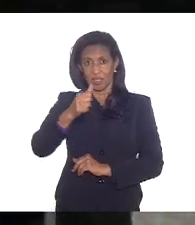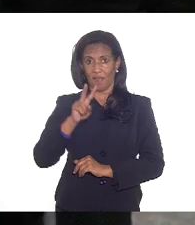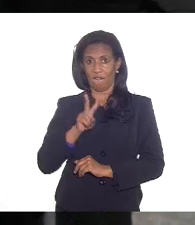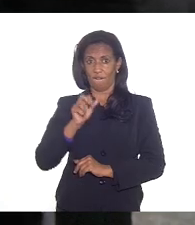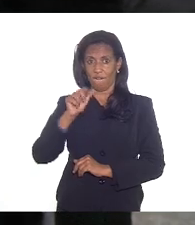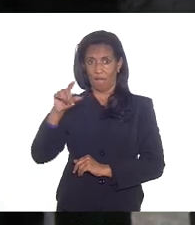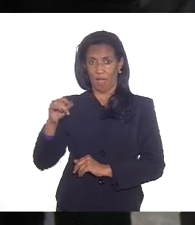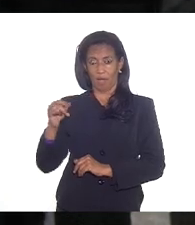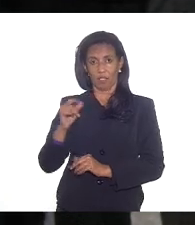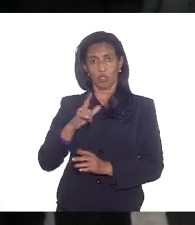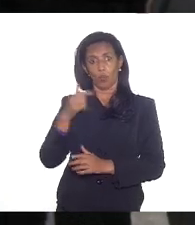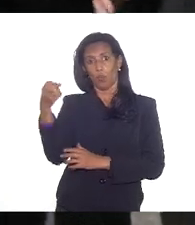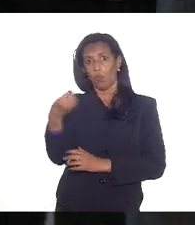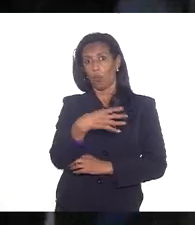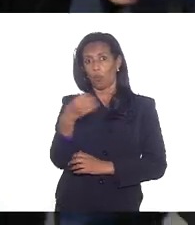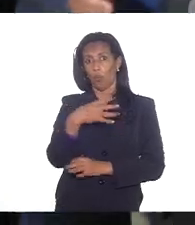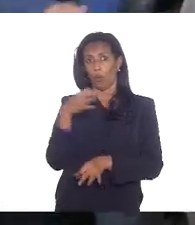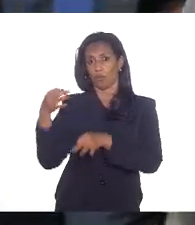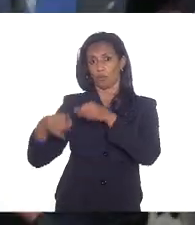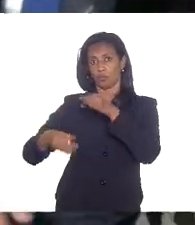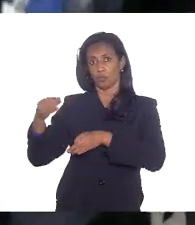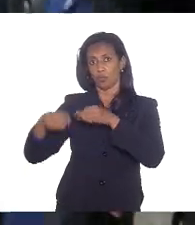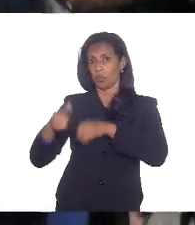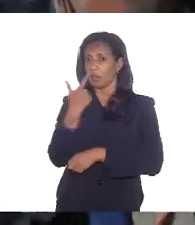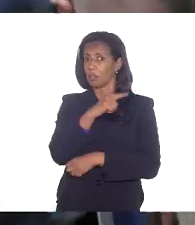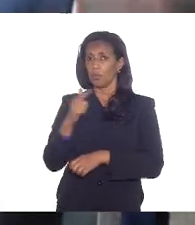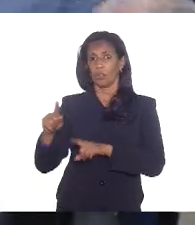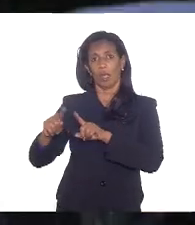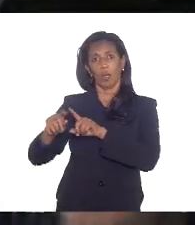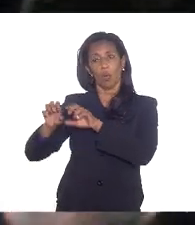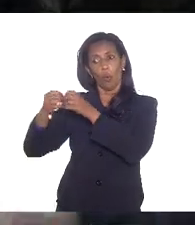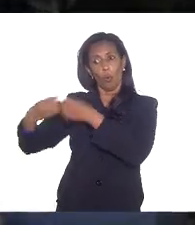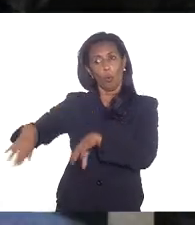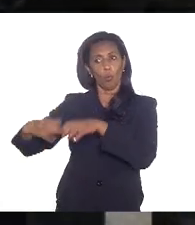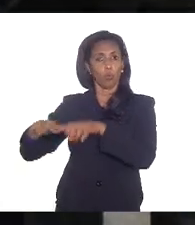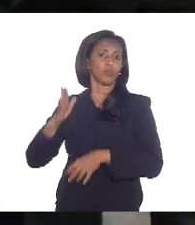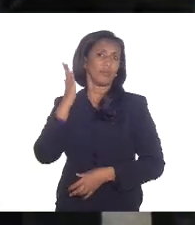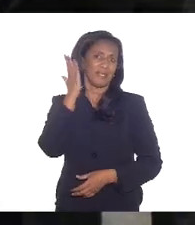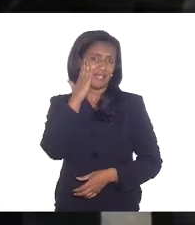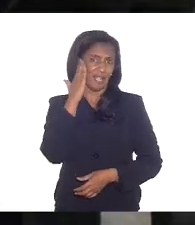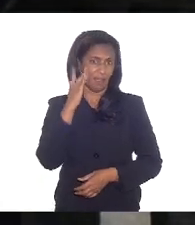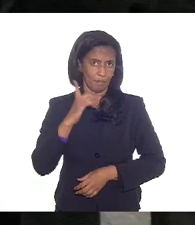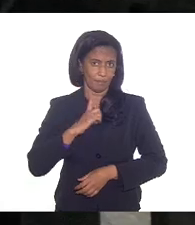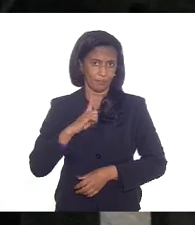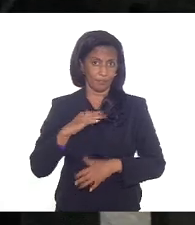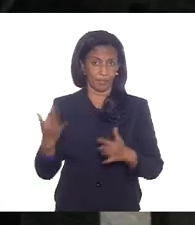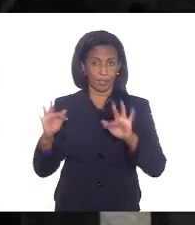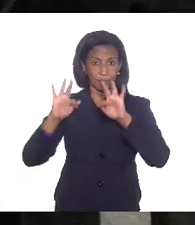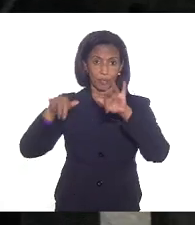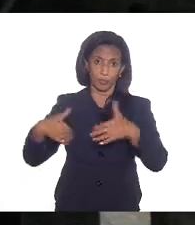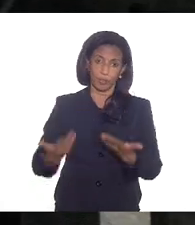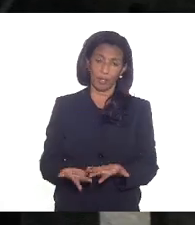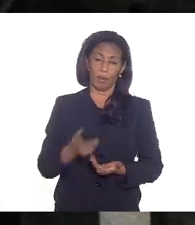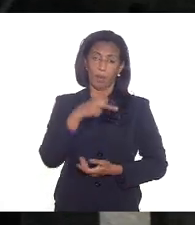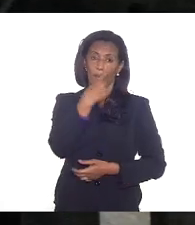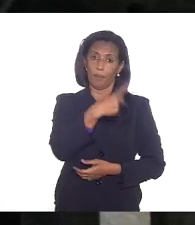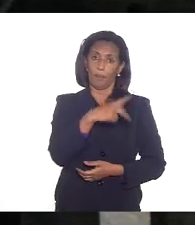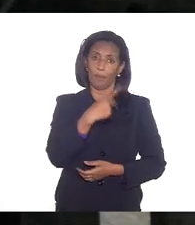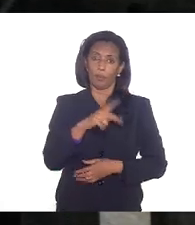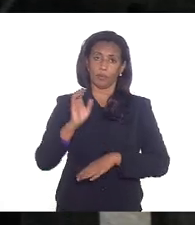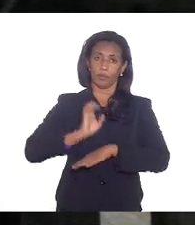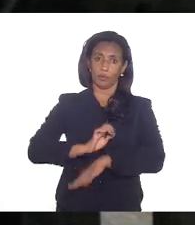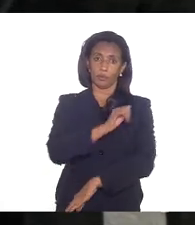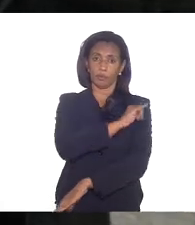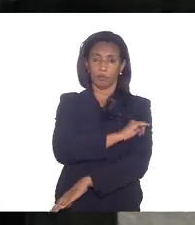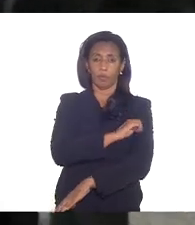vagas ocupadas por novos juízes eu não tenho no concurso público mas nós sabemos que terá concurso público e no final das contas à população do